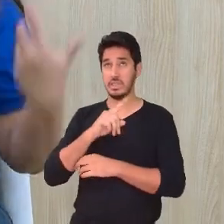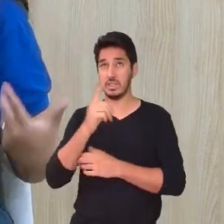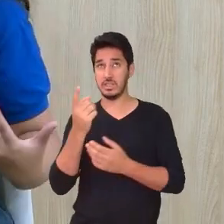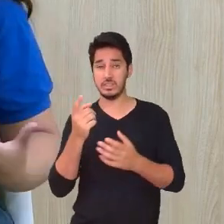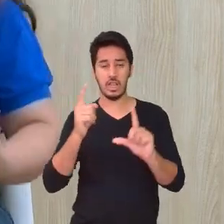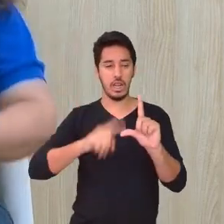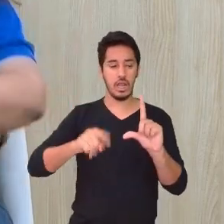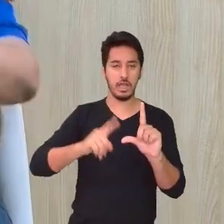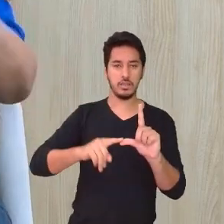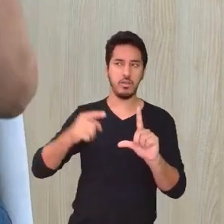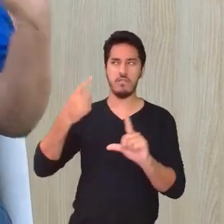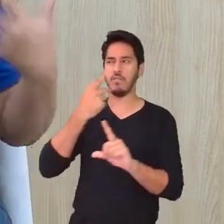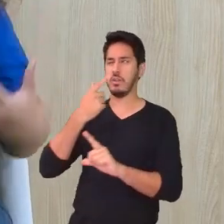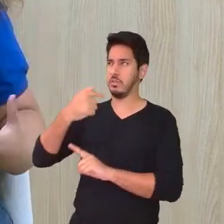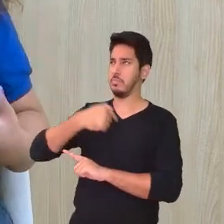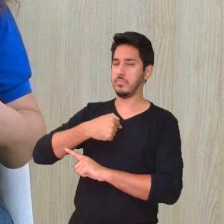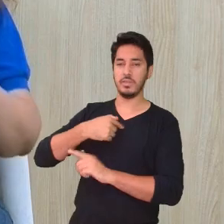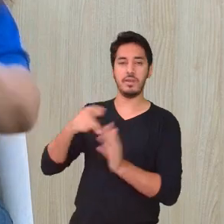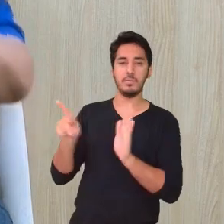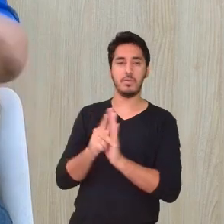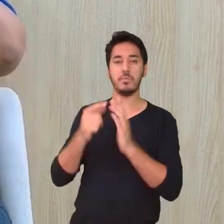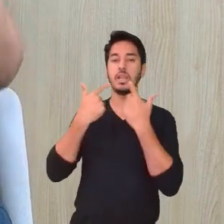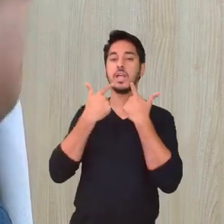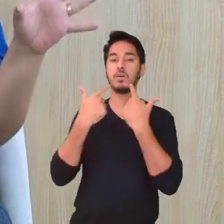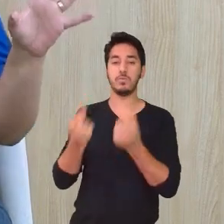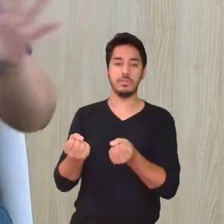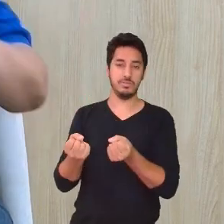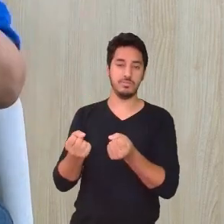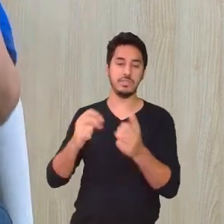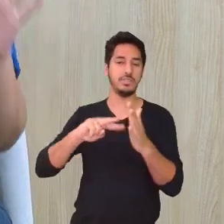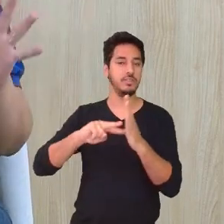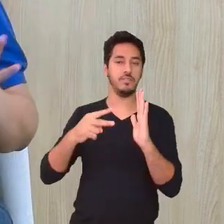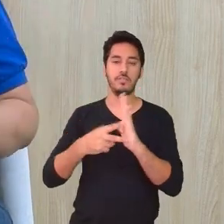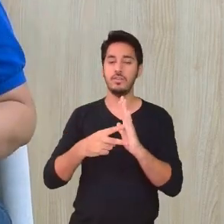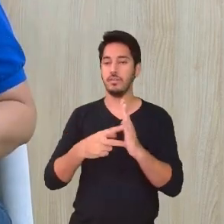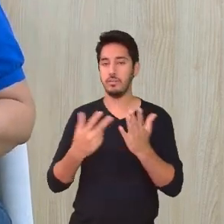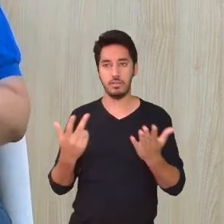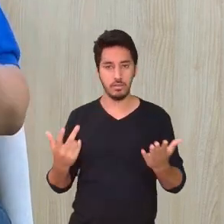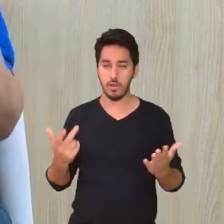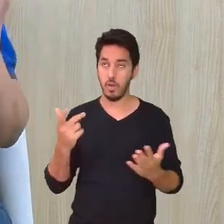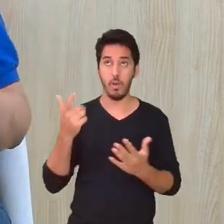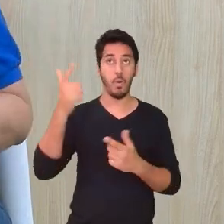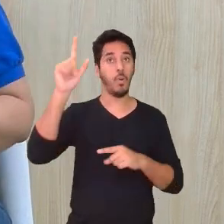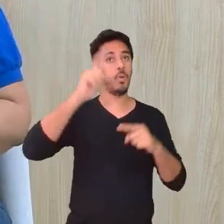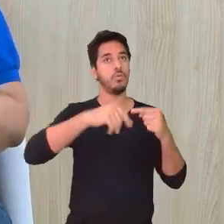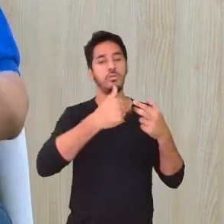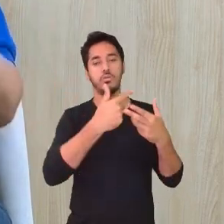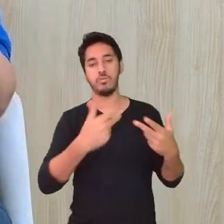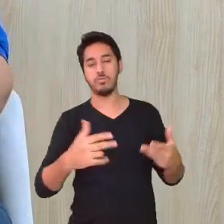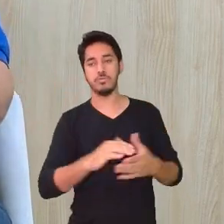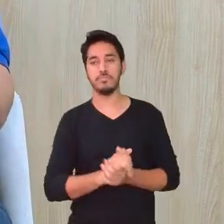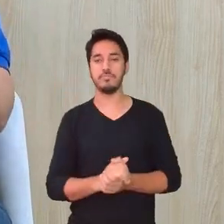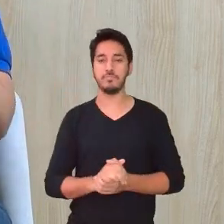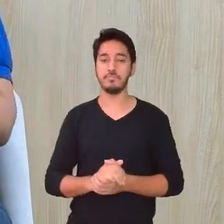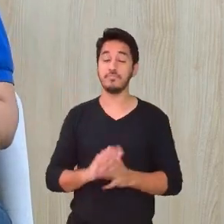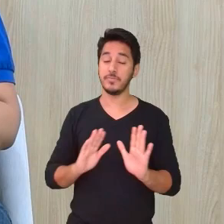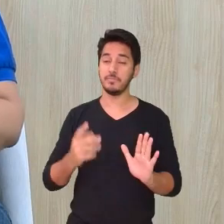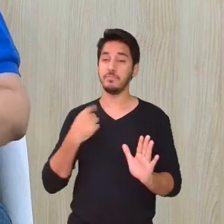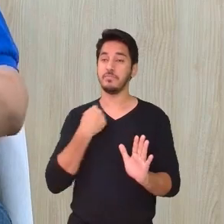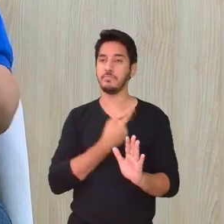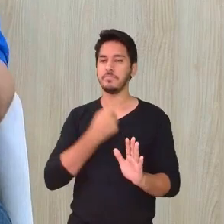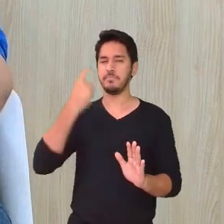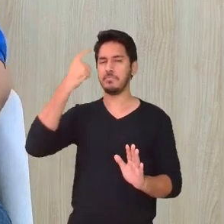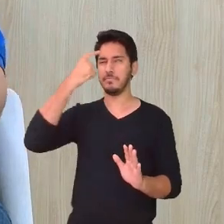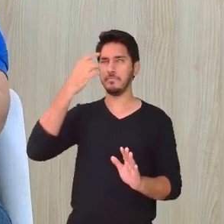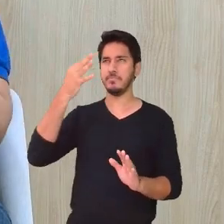meu letramento. O letramento linguístico, né? Para mim significa totalmente outra coisa. Então, para a gente pensar